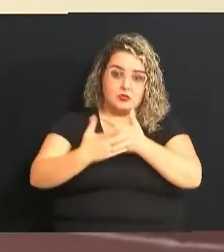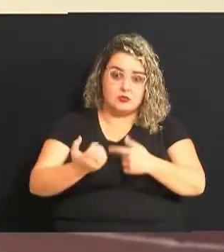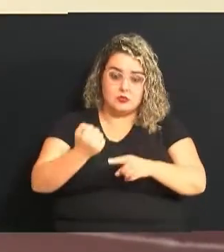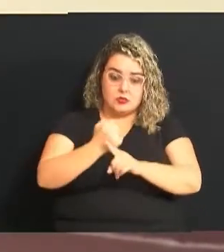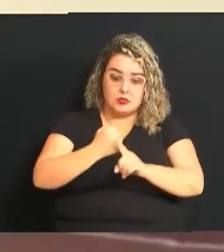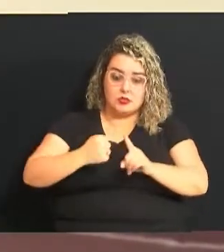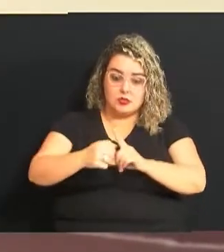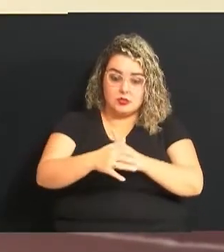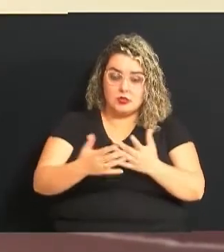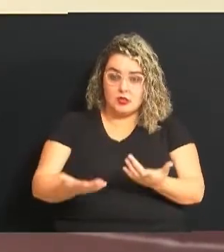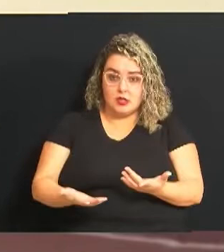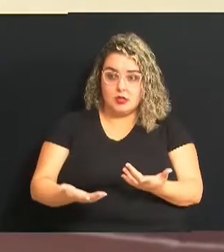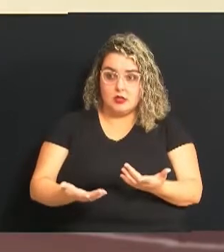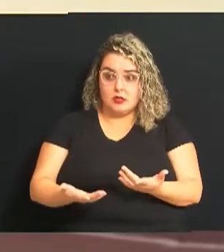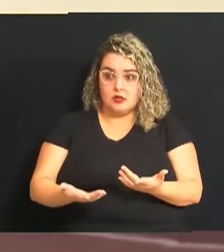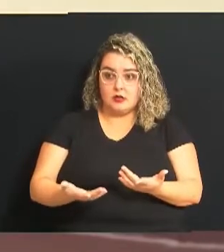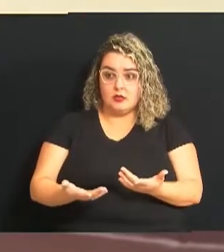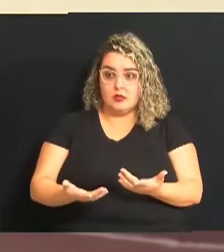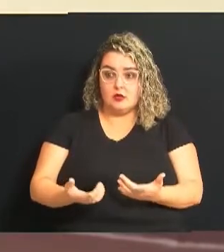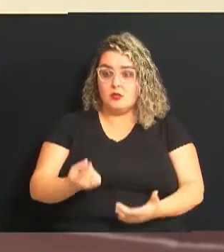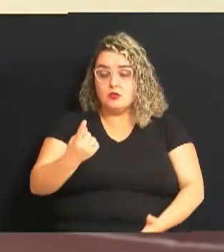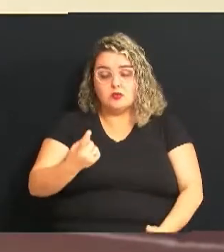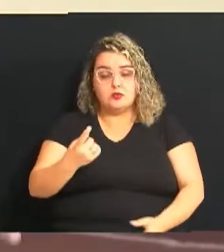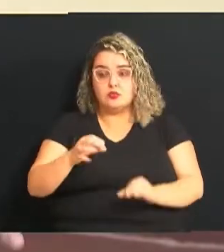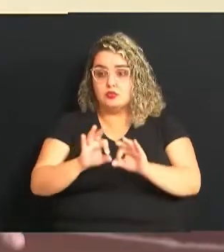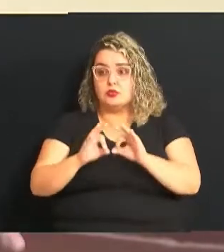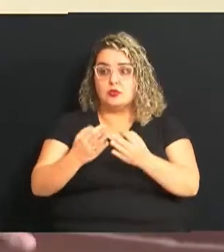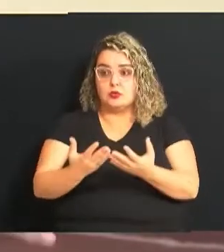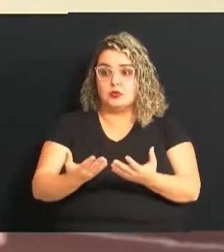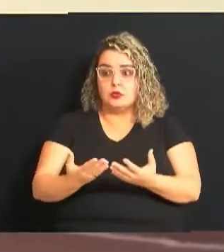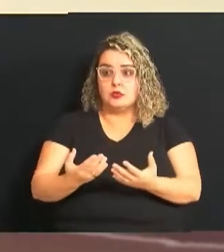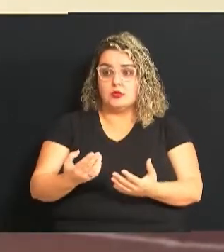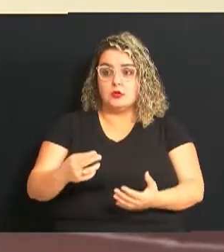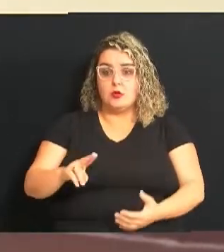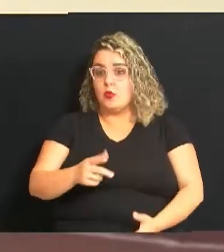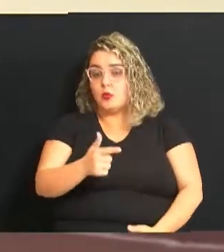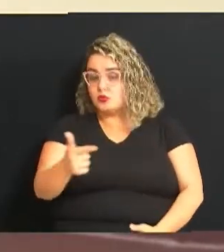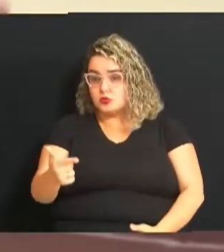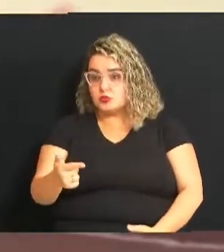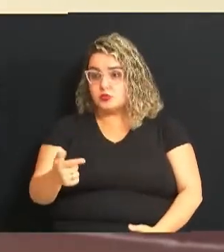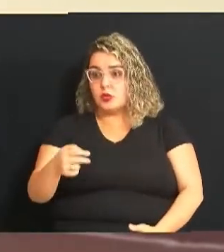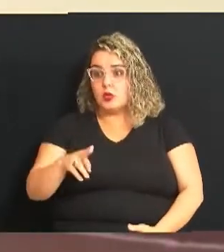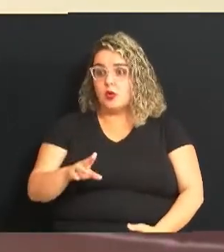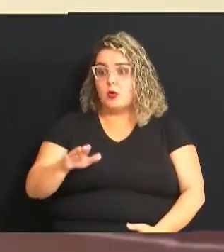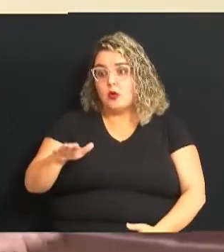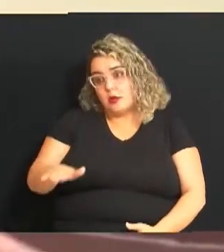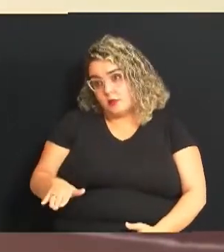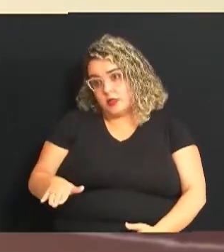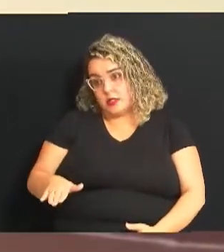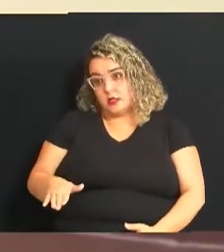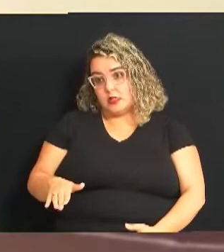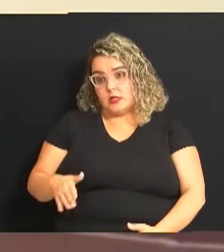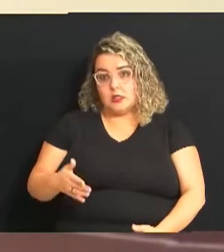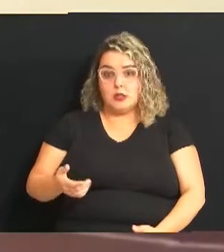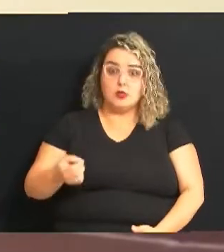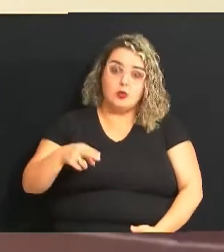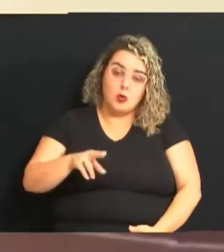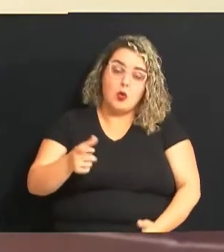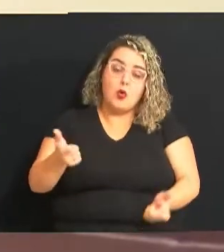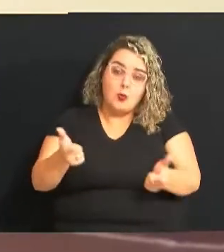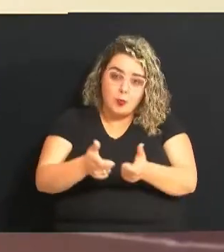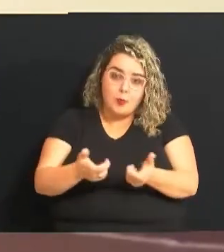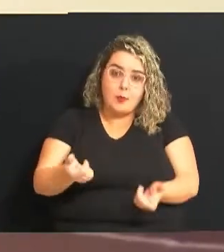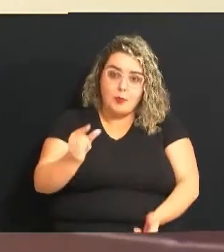mas às vezes o núcleo familiar ou não existe ou é muito pequeno e também não consegue acolher da